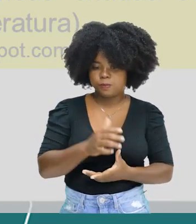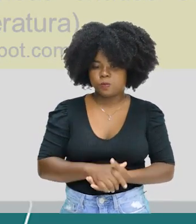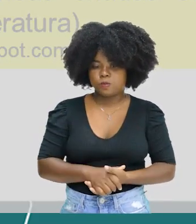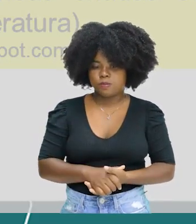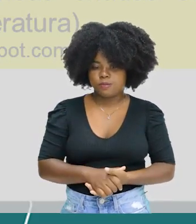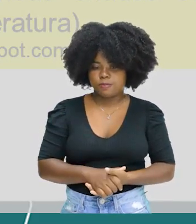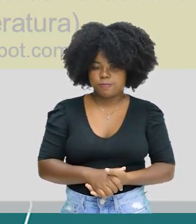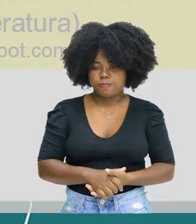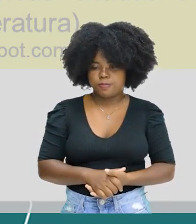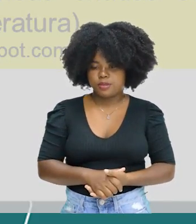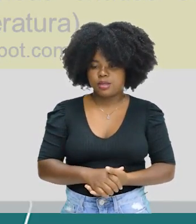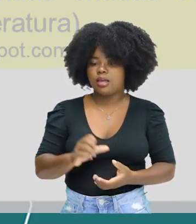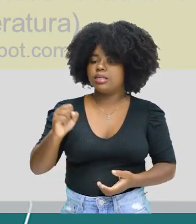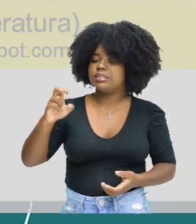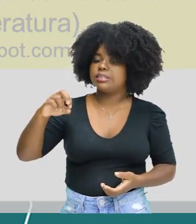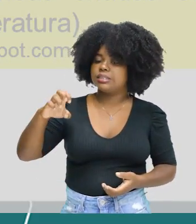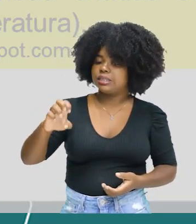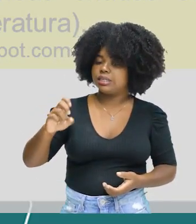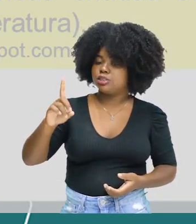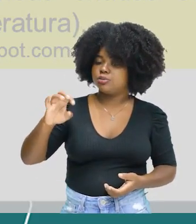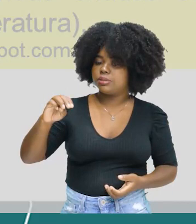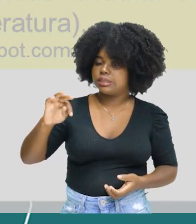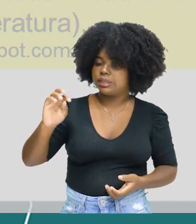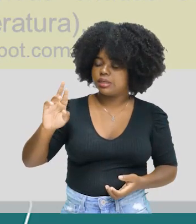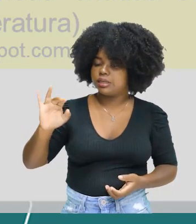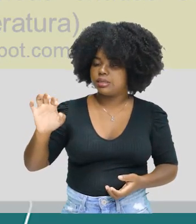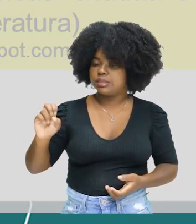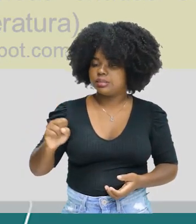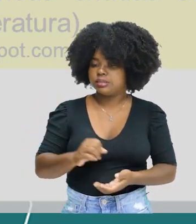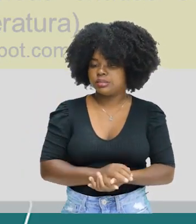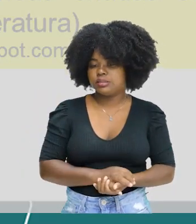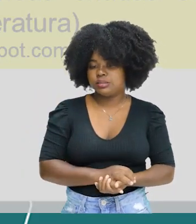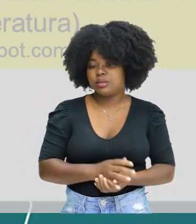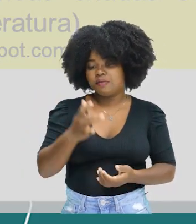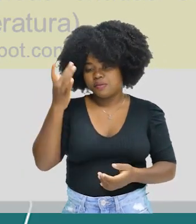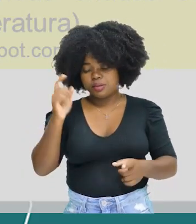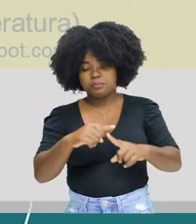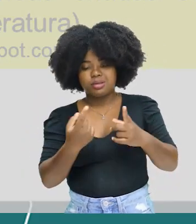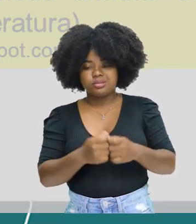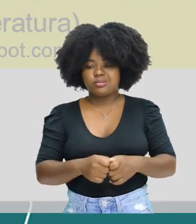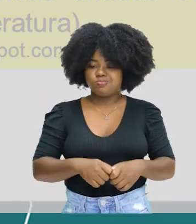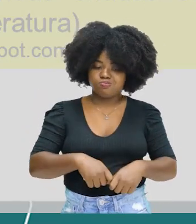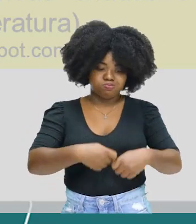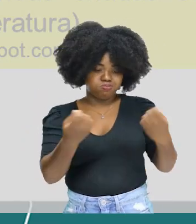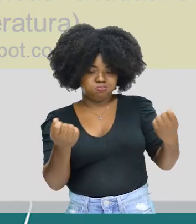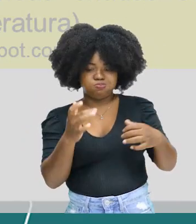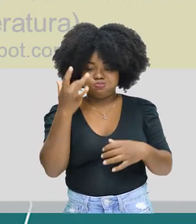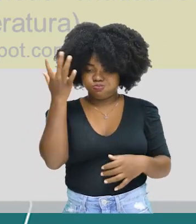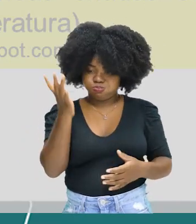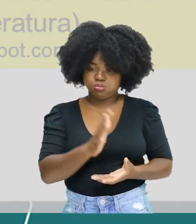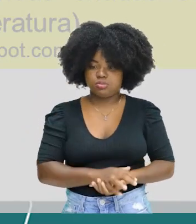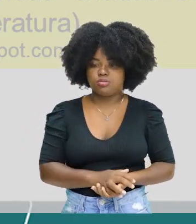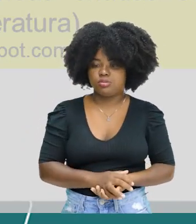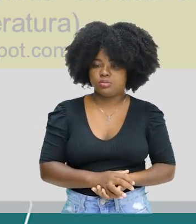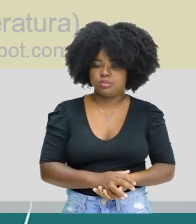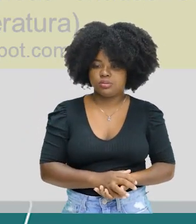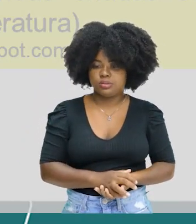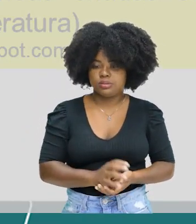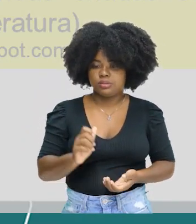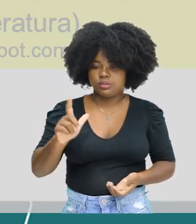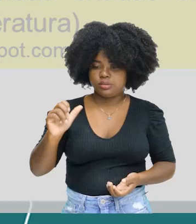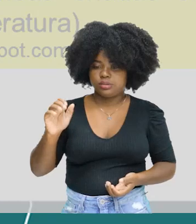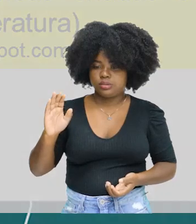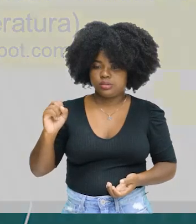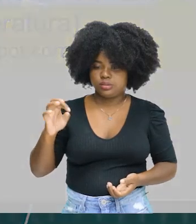As rochas sedimentares também podem facilitar, o arenito ou calcário, só que são muito quebradiças, tem que tomar cuidado. O alabastro, que é o gesso em